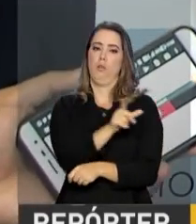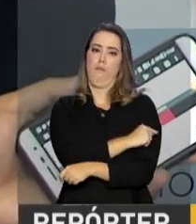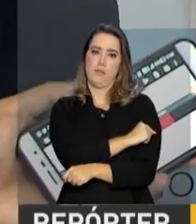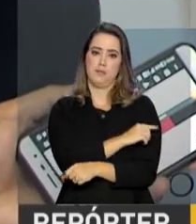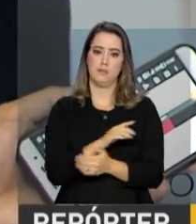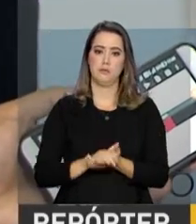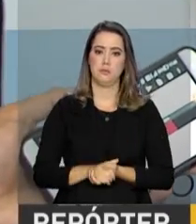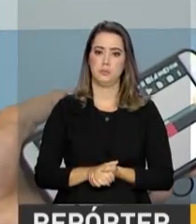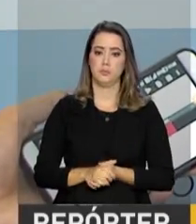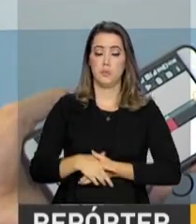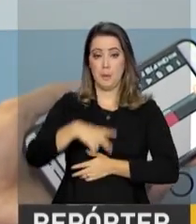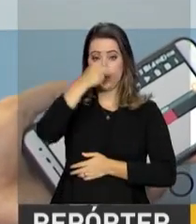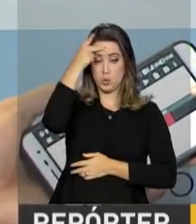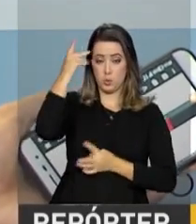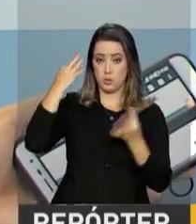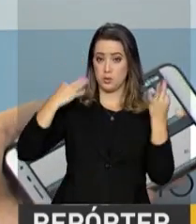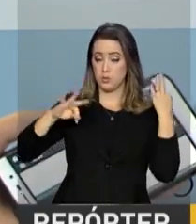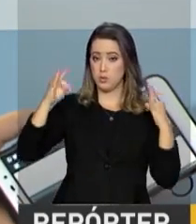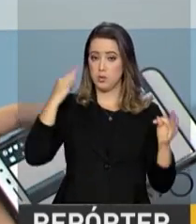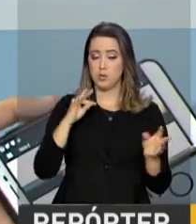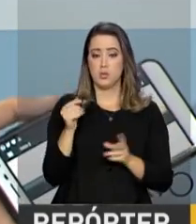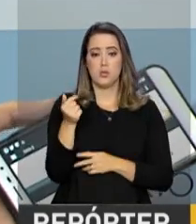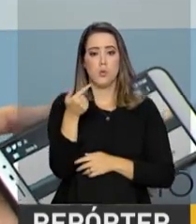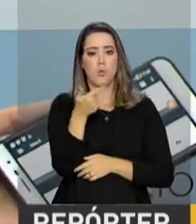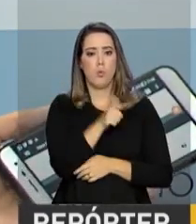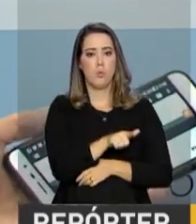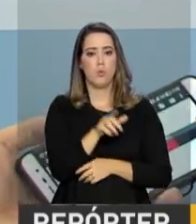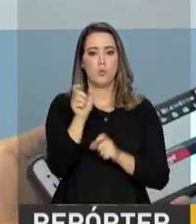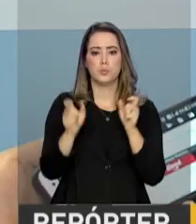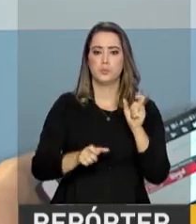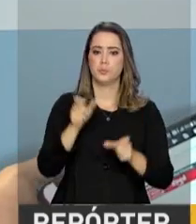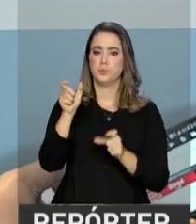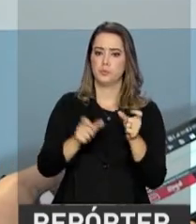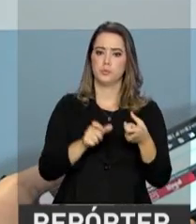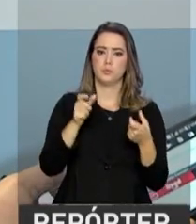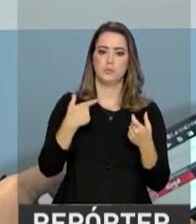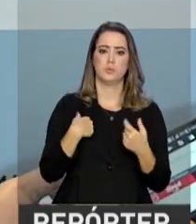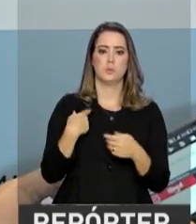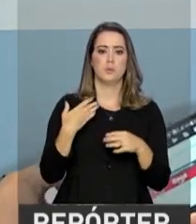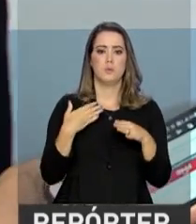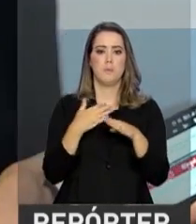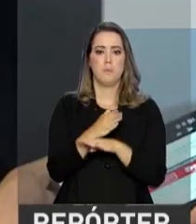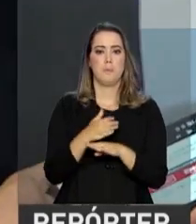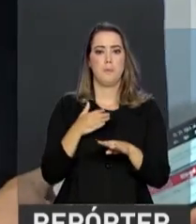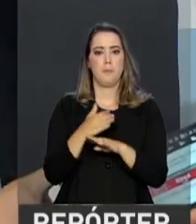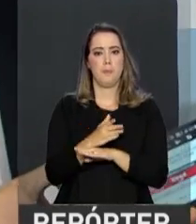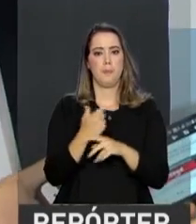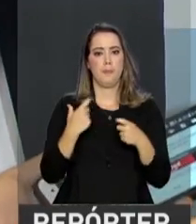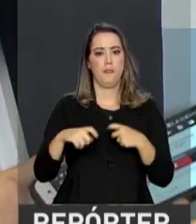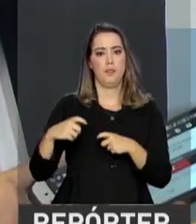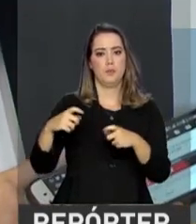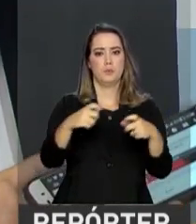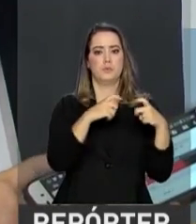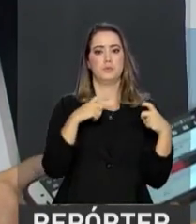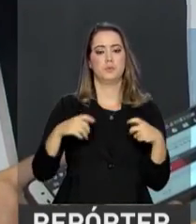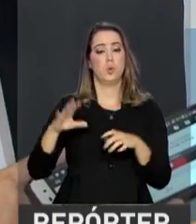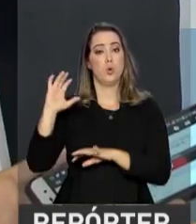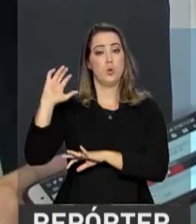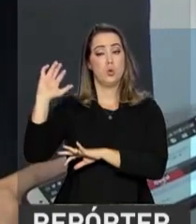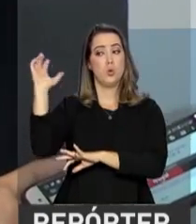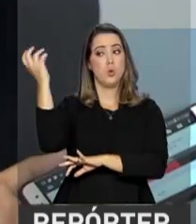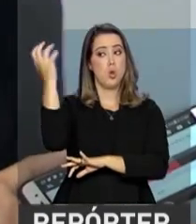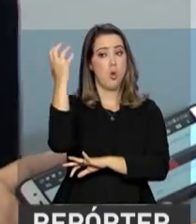para turistas ou qualquer pessoa que se dirigir a áreas de mata,